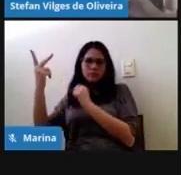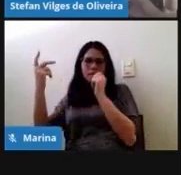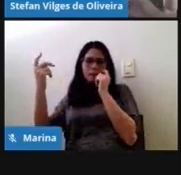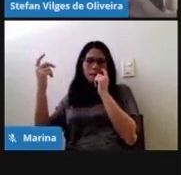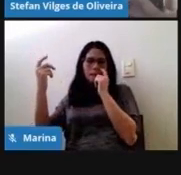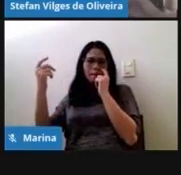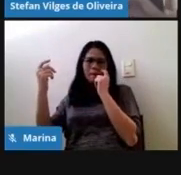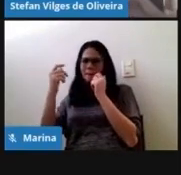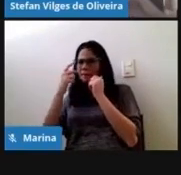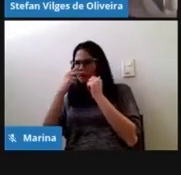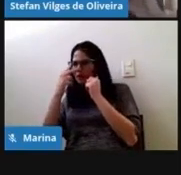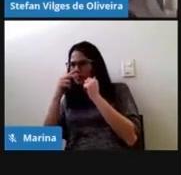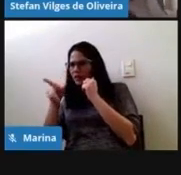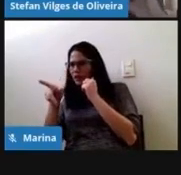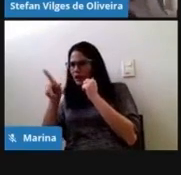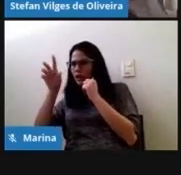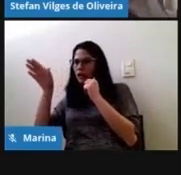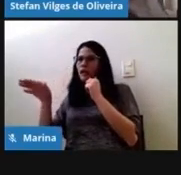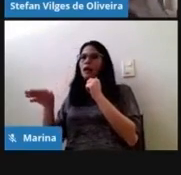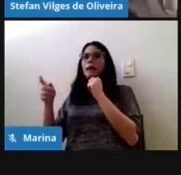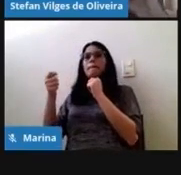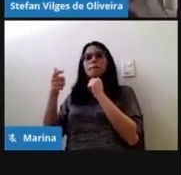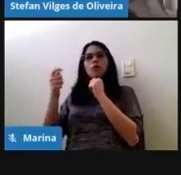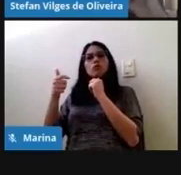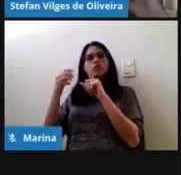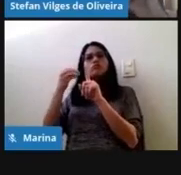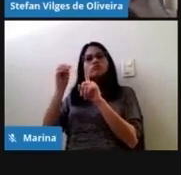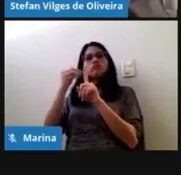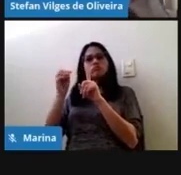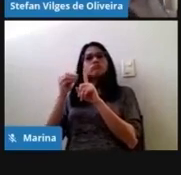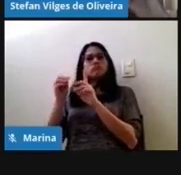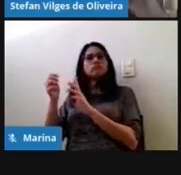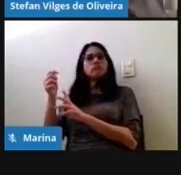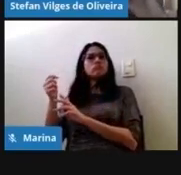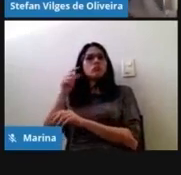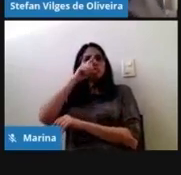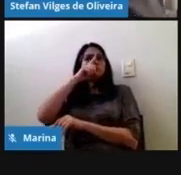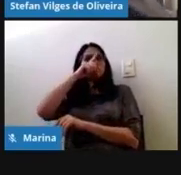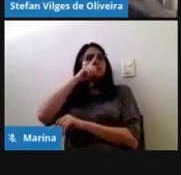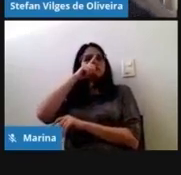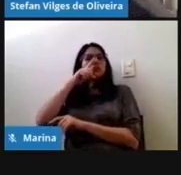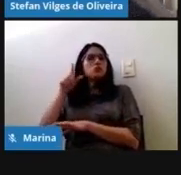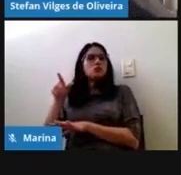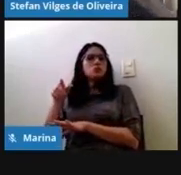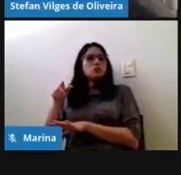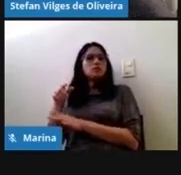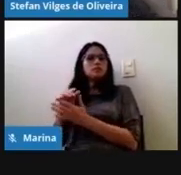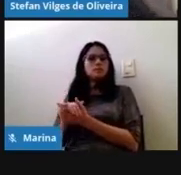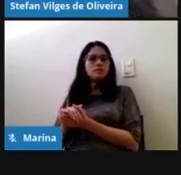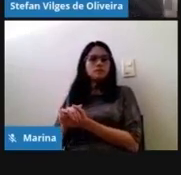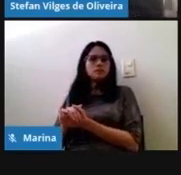o score com menor vulnerabilidade. Aqui, e dentro